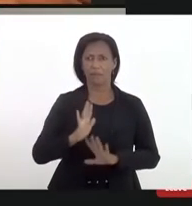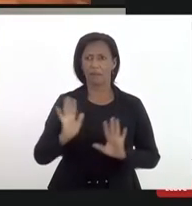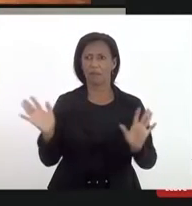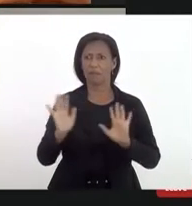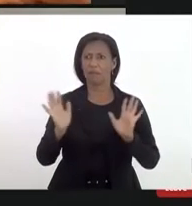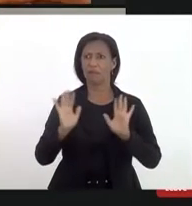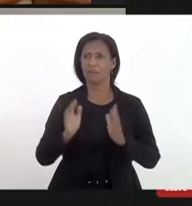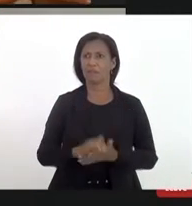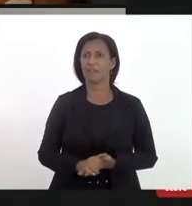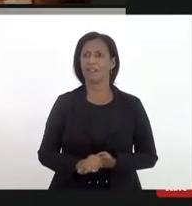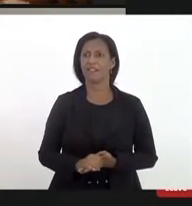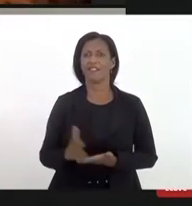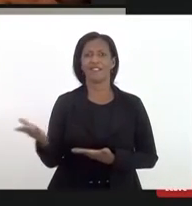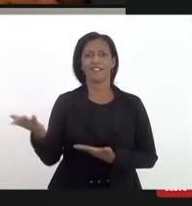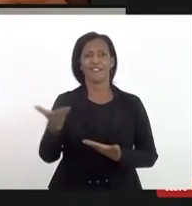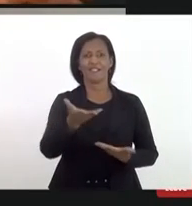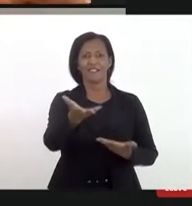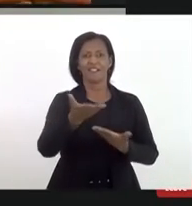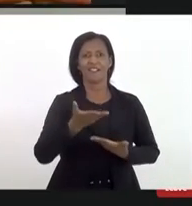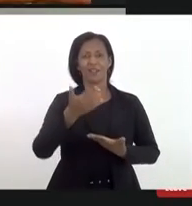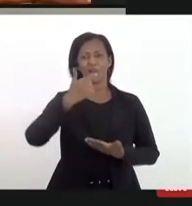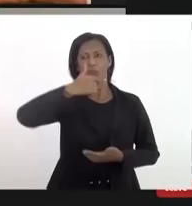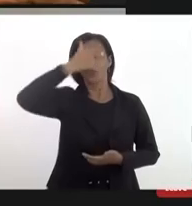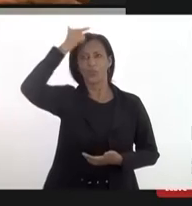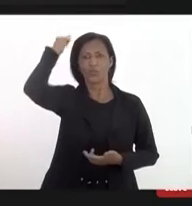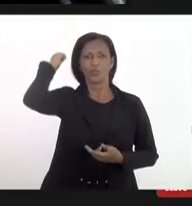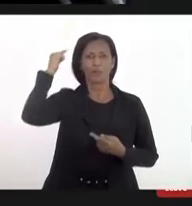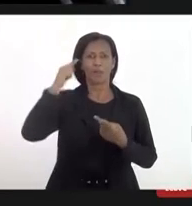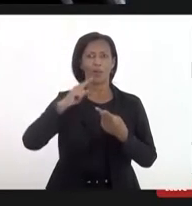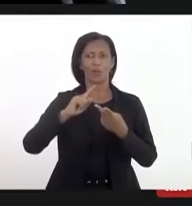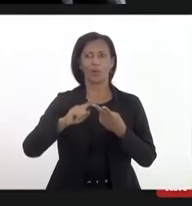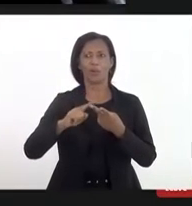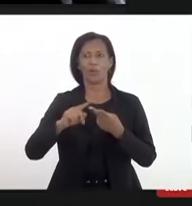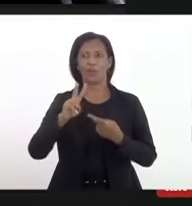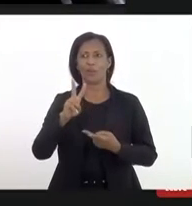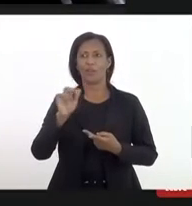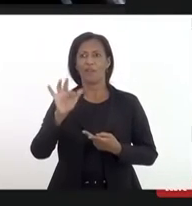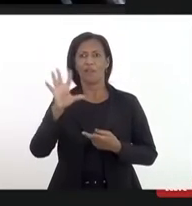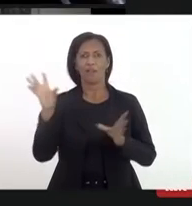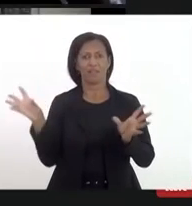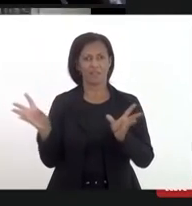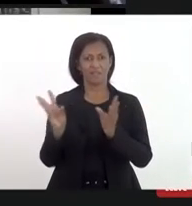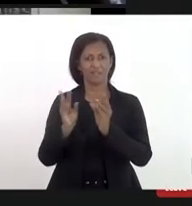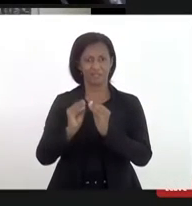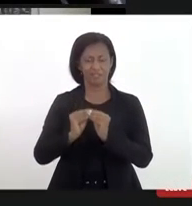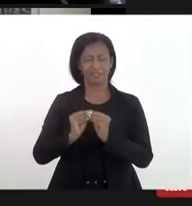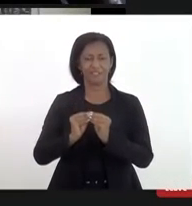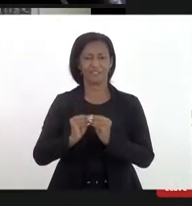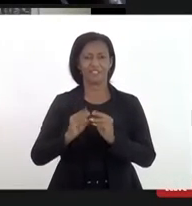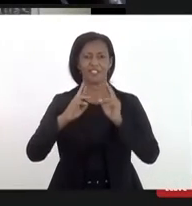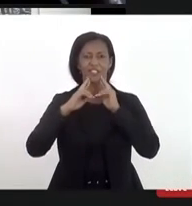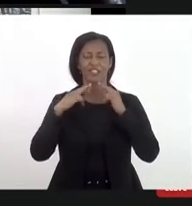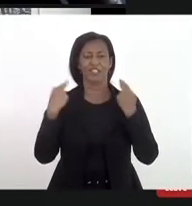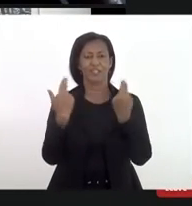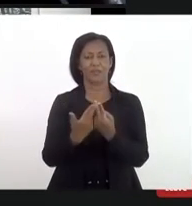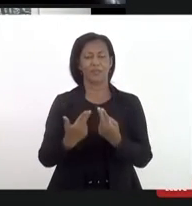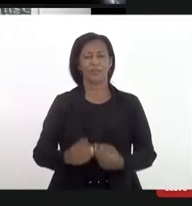Não, passo a palavra ao deputado Luiz Paulo e, na sequência, ao Wagner Victor, para a gente deixar a nossa